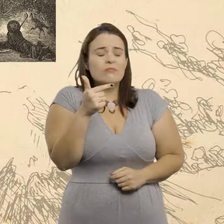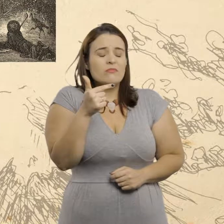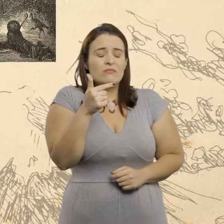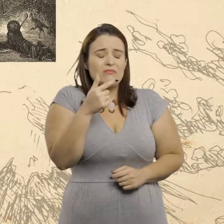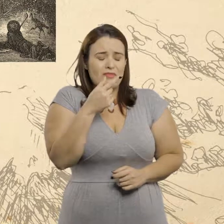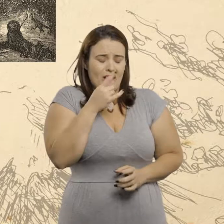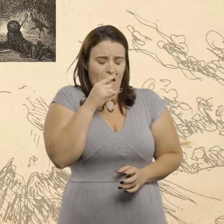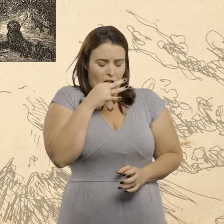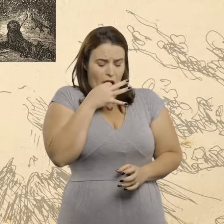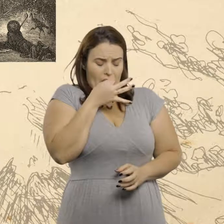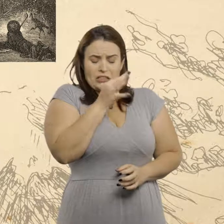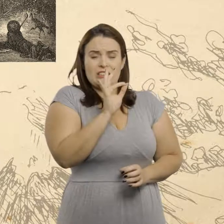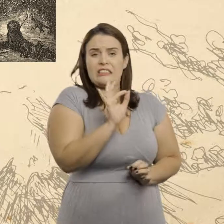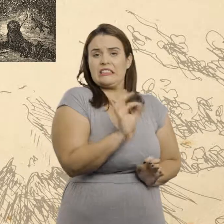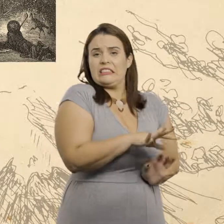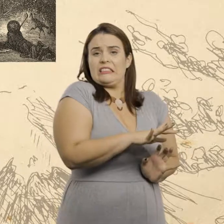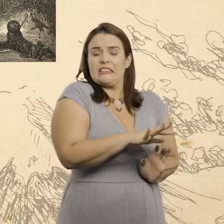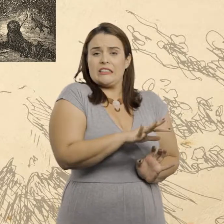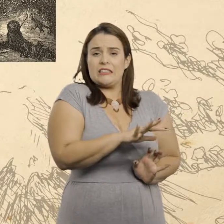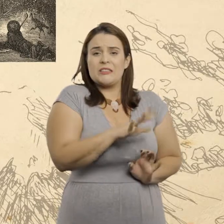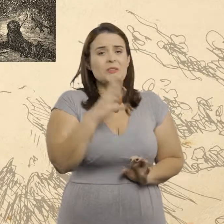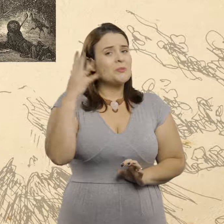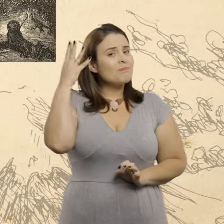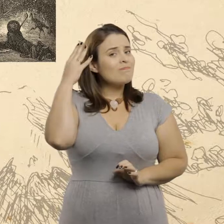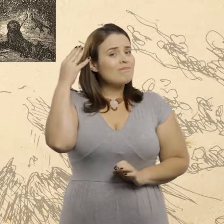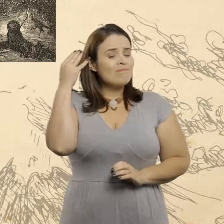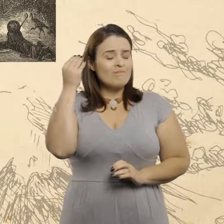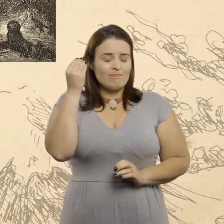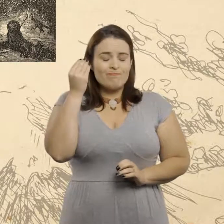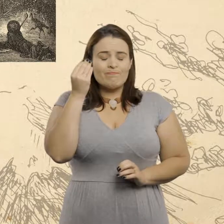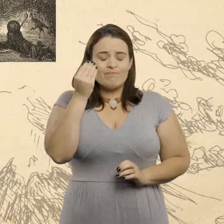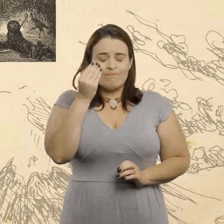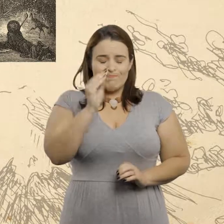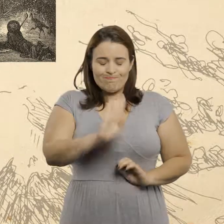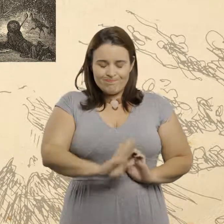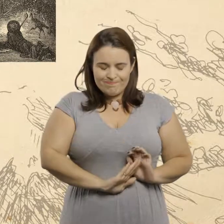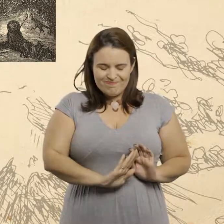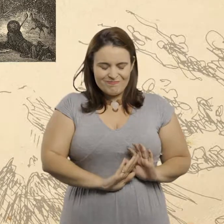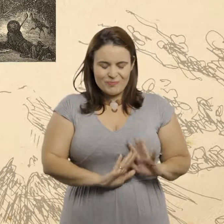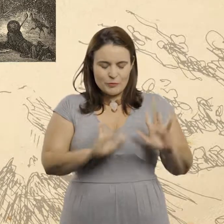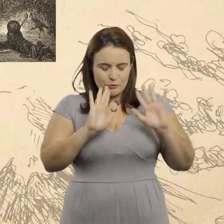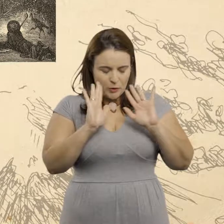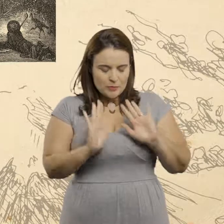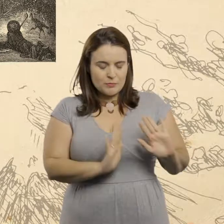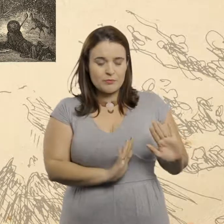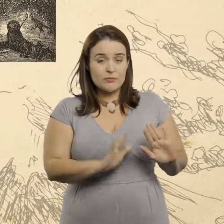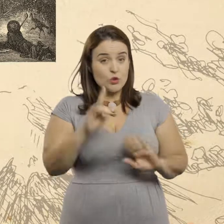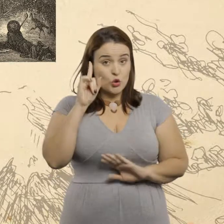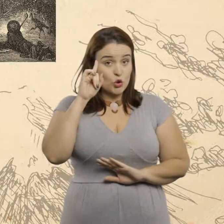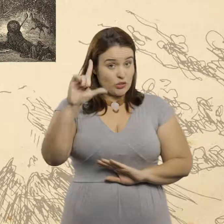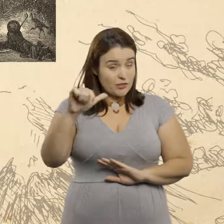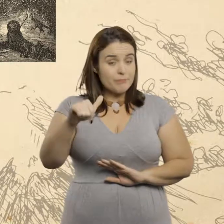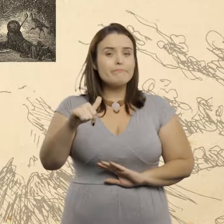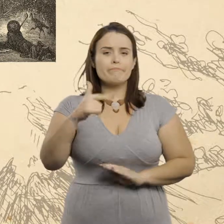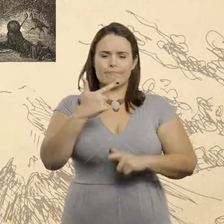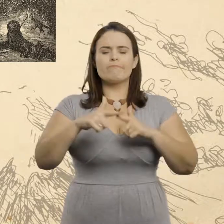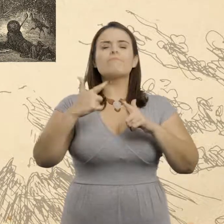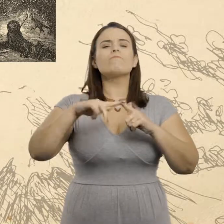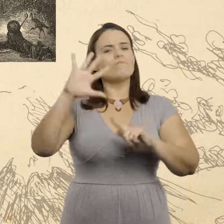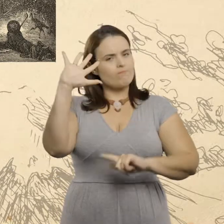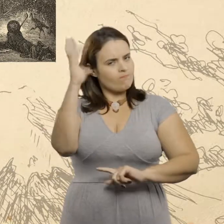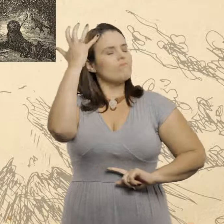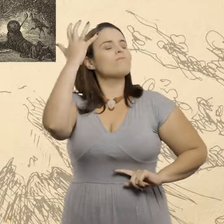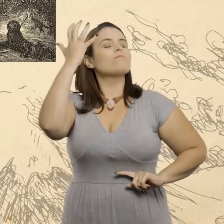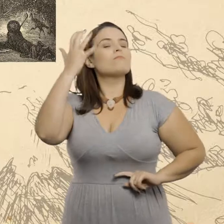ele desistiu de comer as flores. Passepartout resolveu ficar com fome aquela noite. No dia seguinte, tentaria